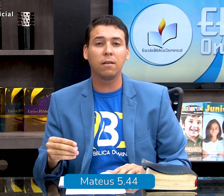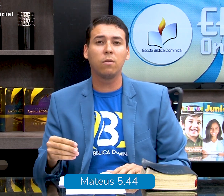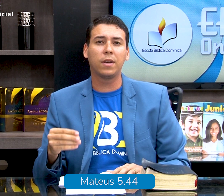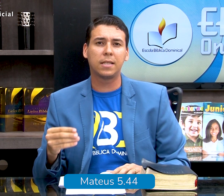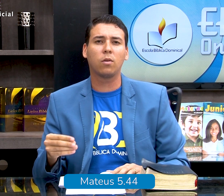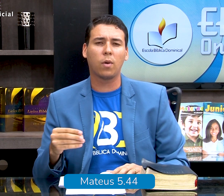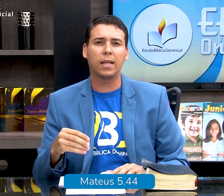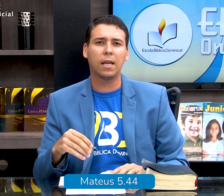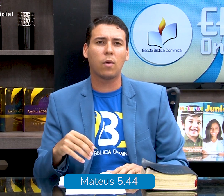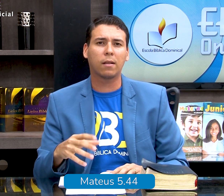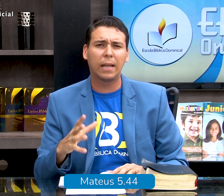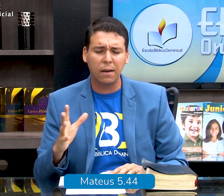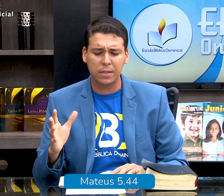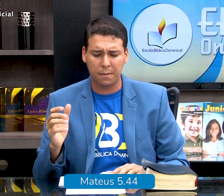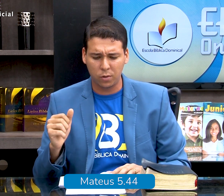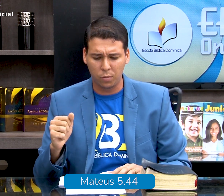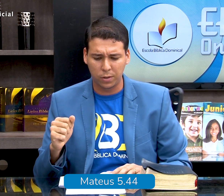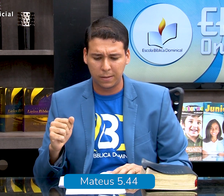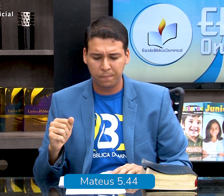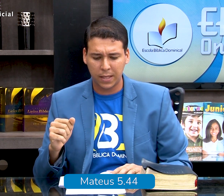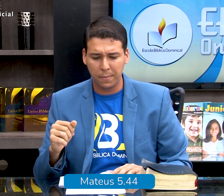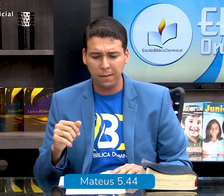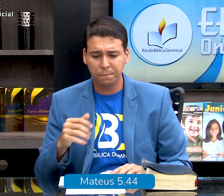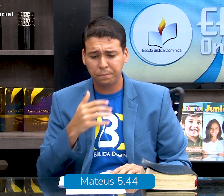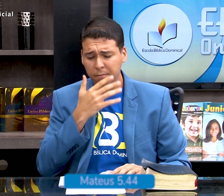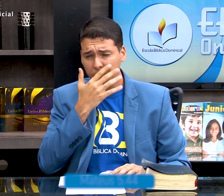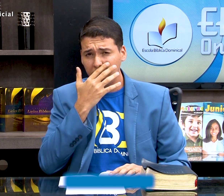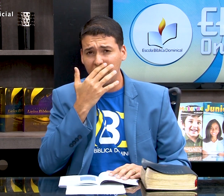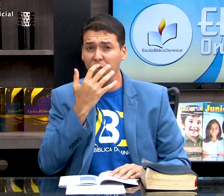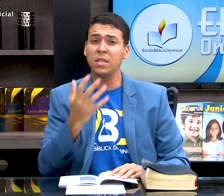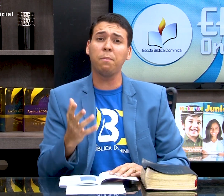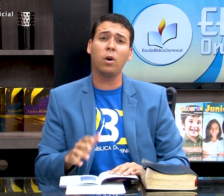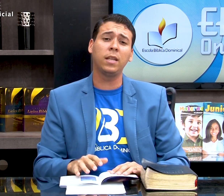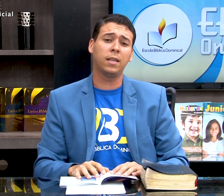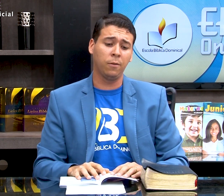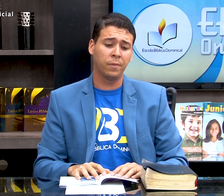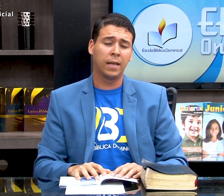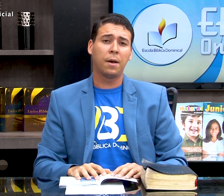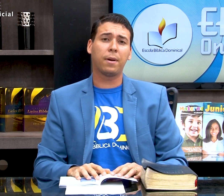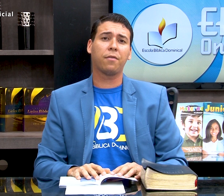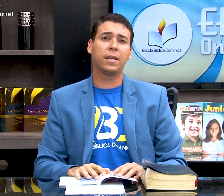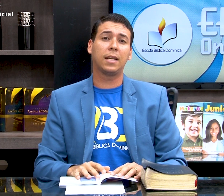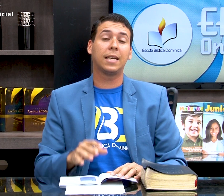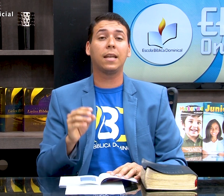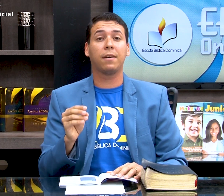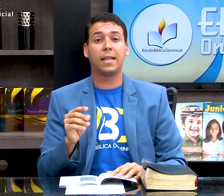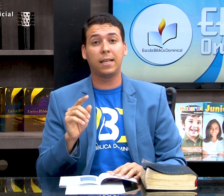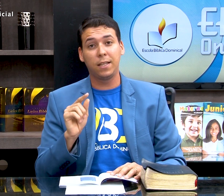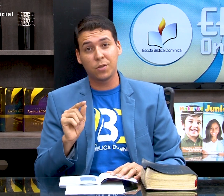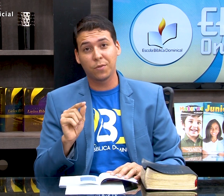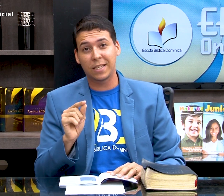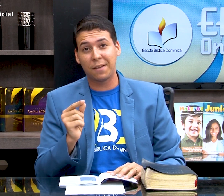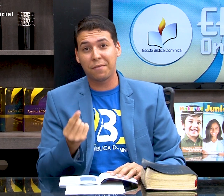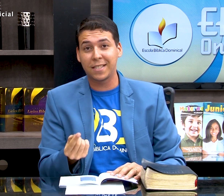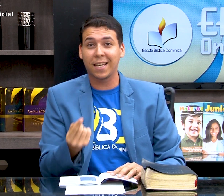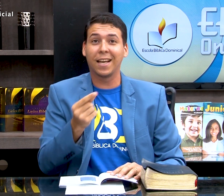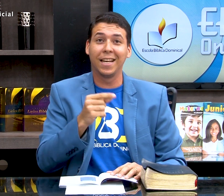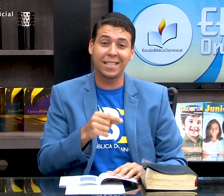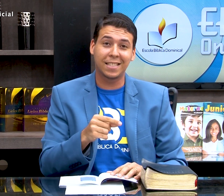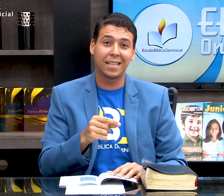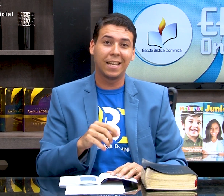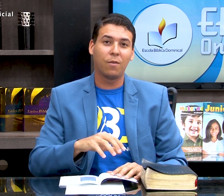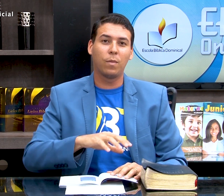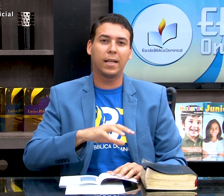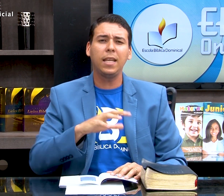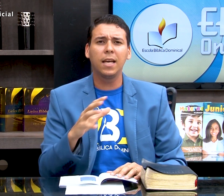capítulo 5 versículo 44 lá no sermão do monte tá bem e você pode então para finalizar e na verdade isso você deve